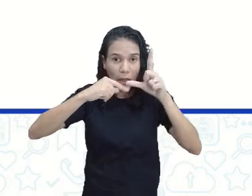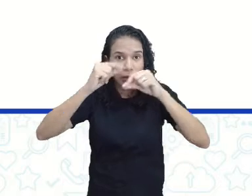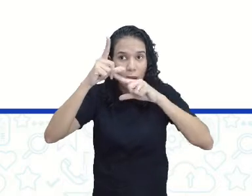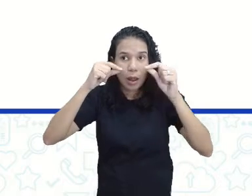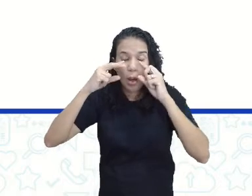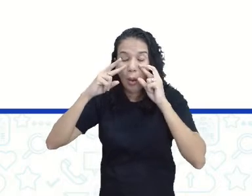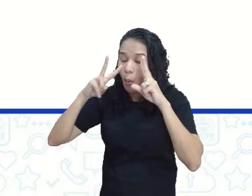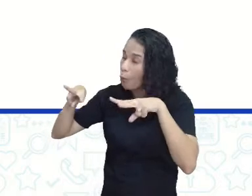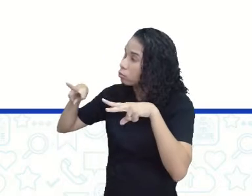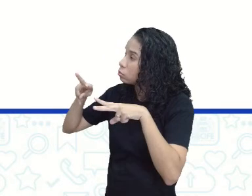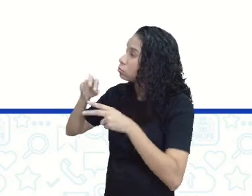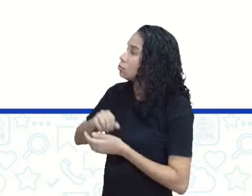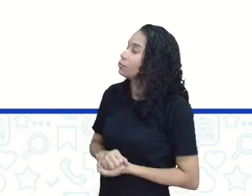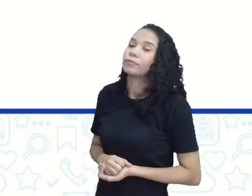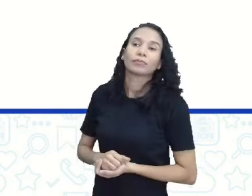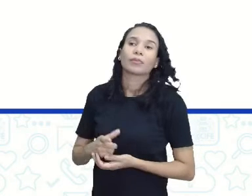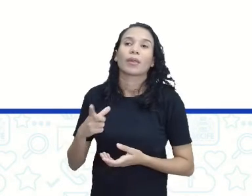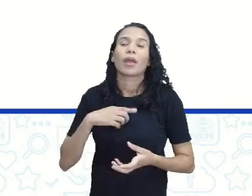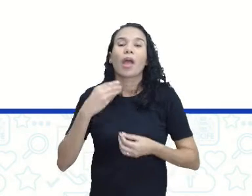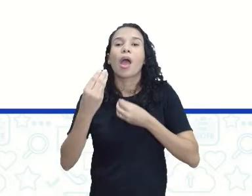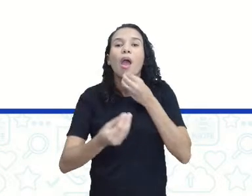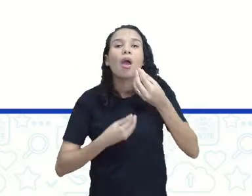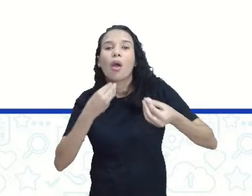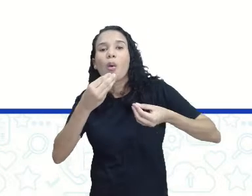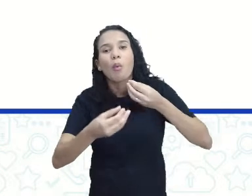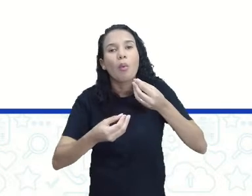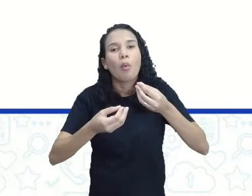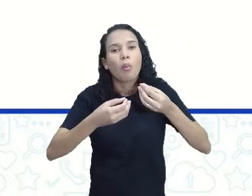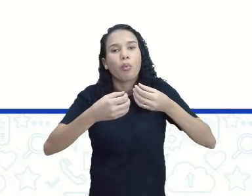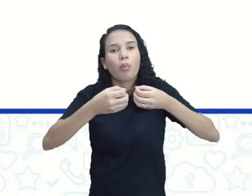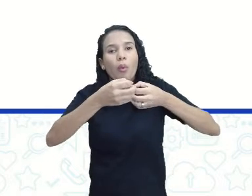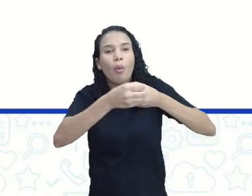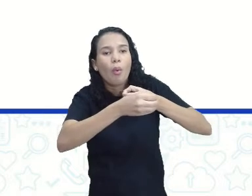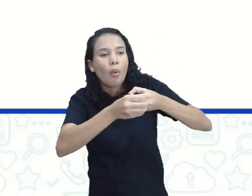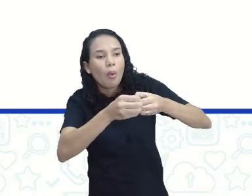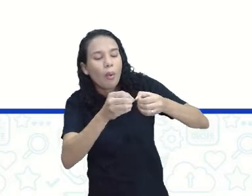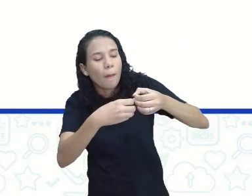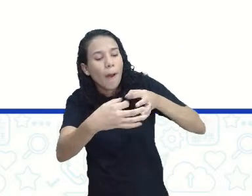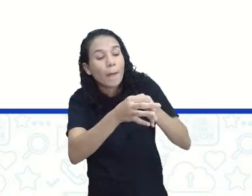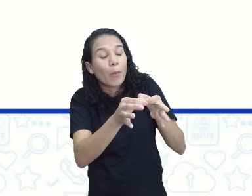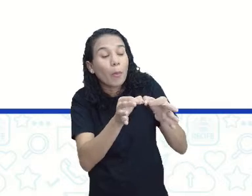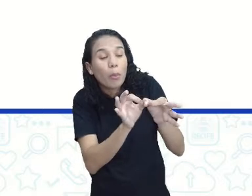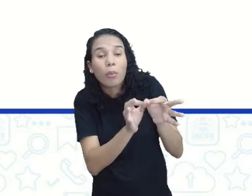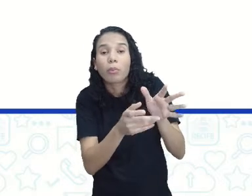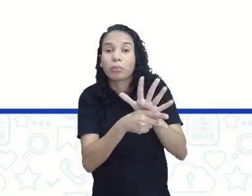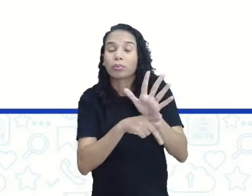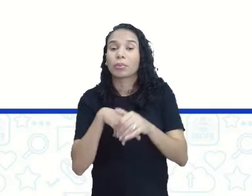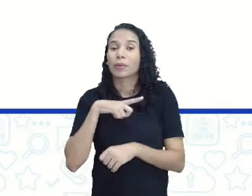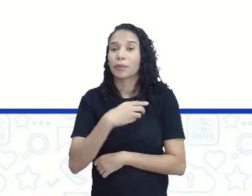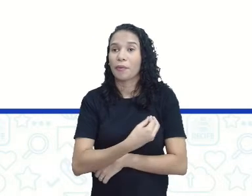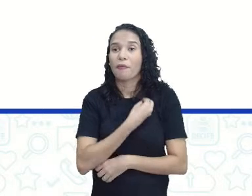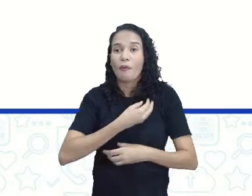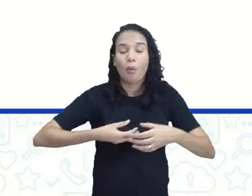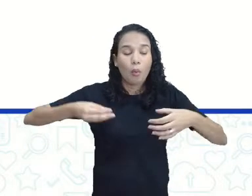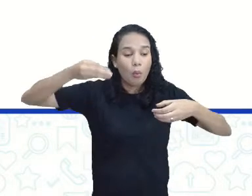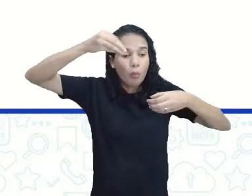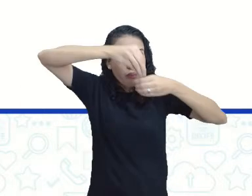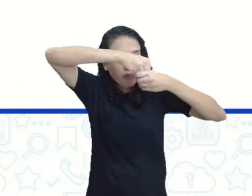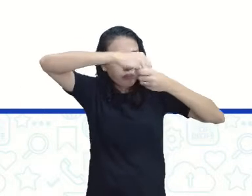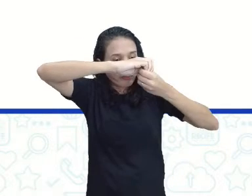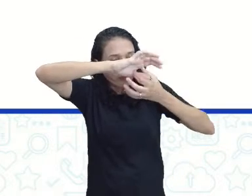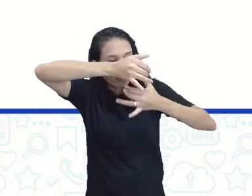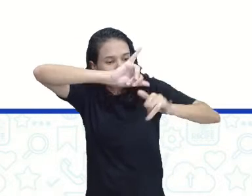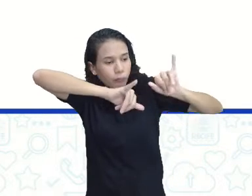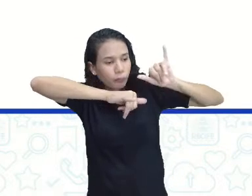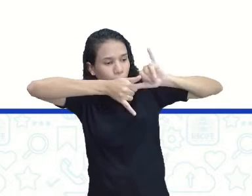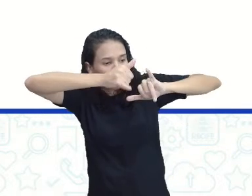Olha só, ó, molecularmente, né, a gente está vendo aí a composição molecular, né? Então, para ver